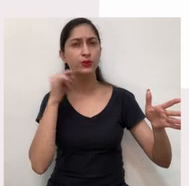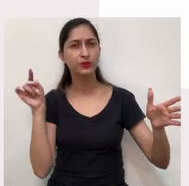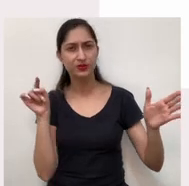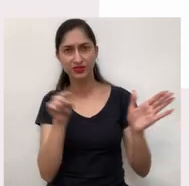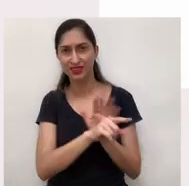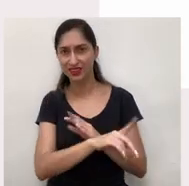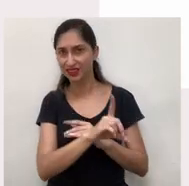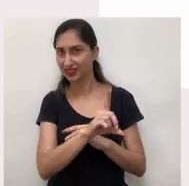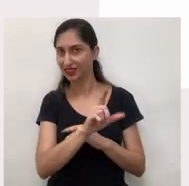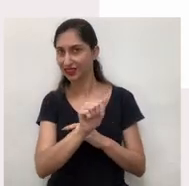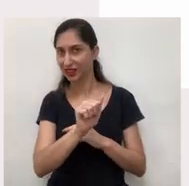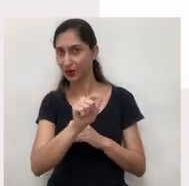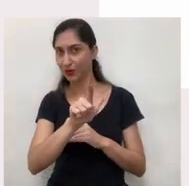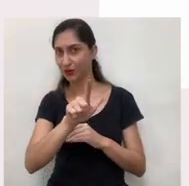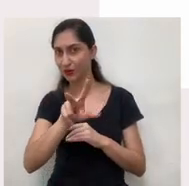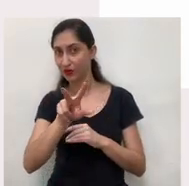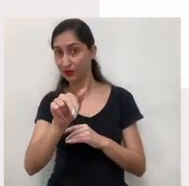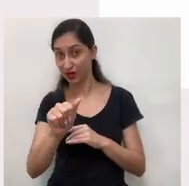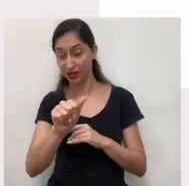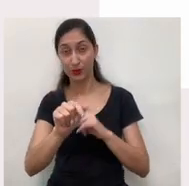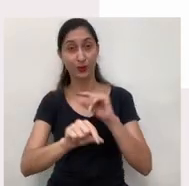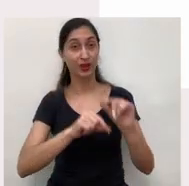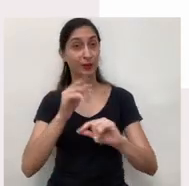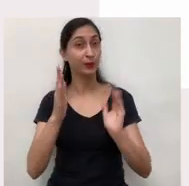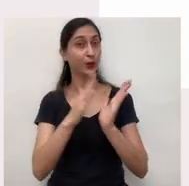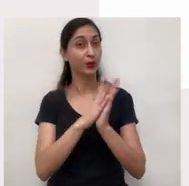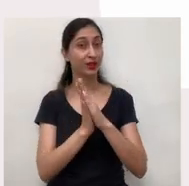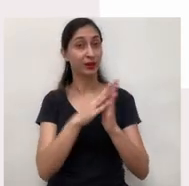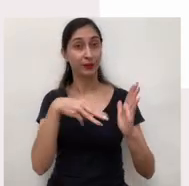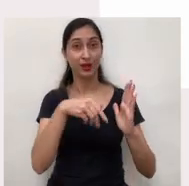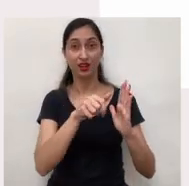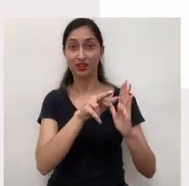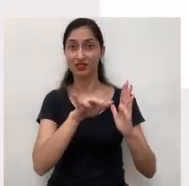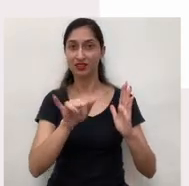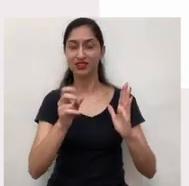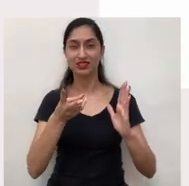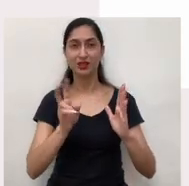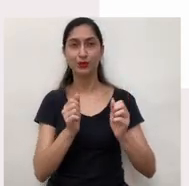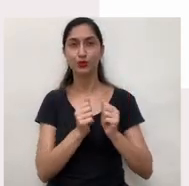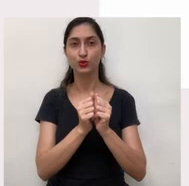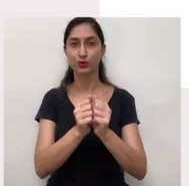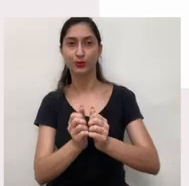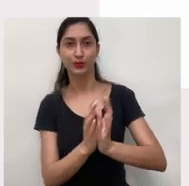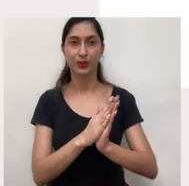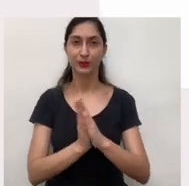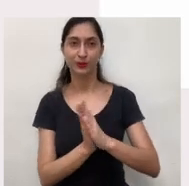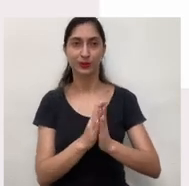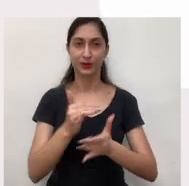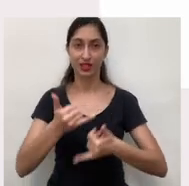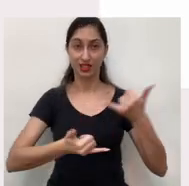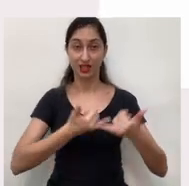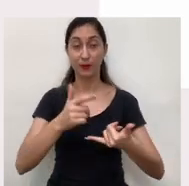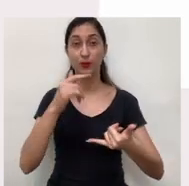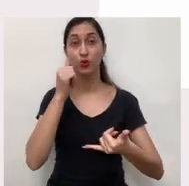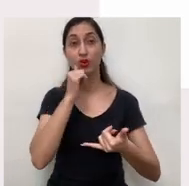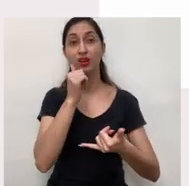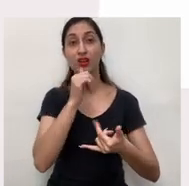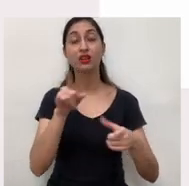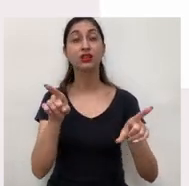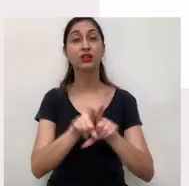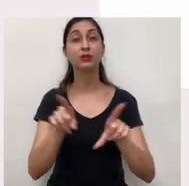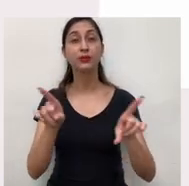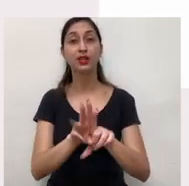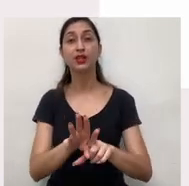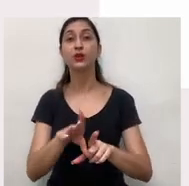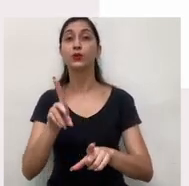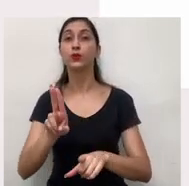Dalva era a boneca que Maria Cecília levava para brincar na calçada. Foi também uma doceira húngara que se mudou para a cidade